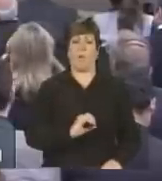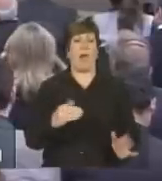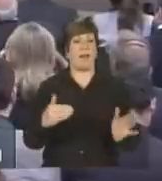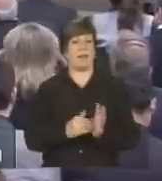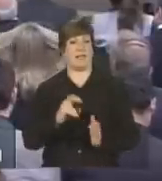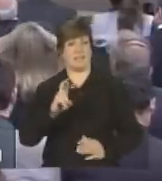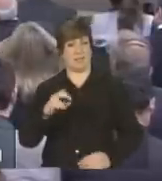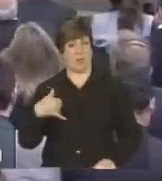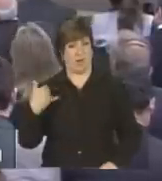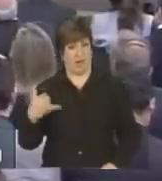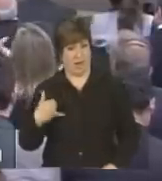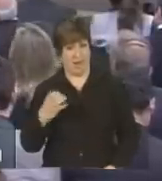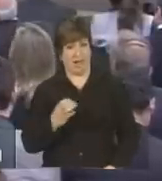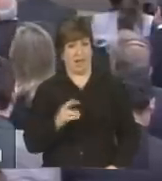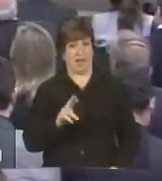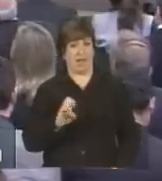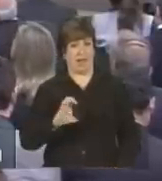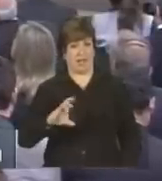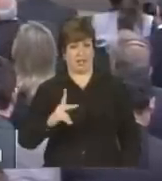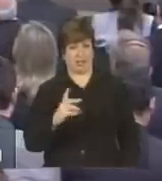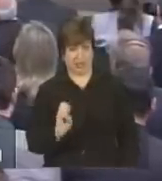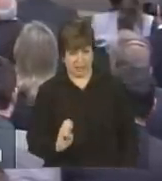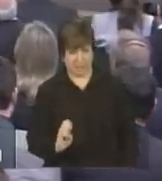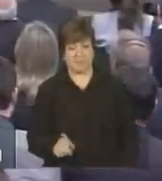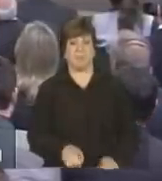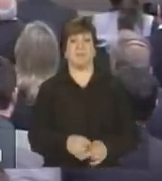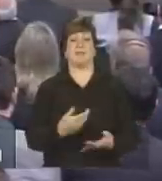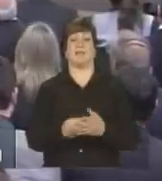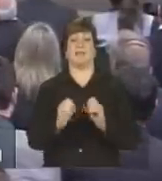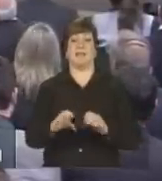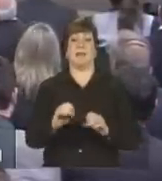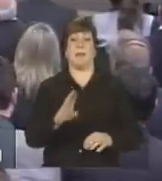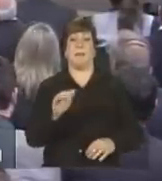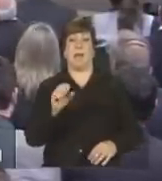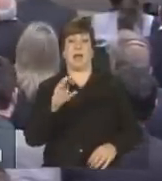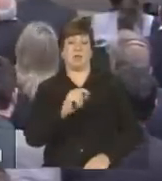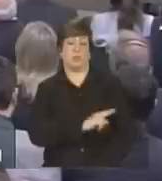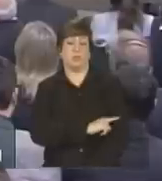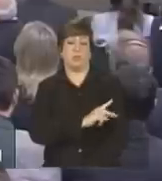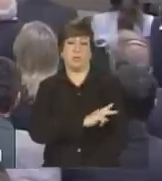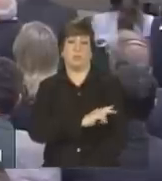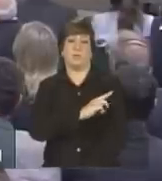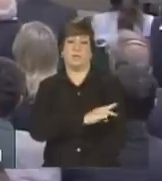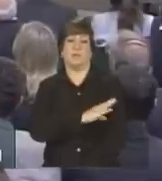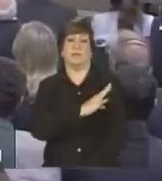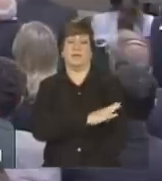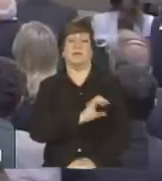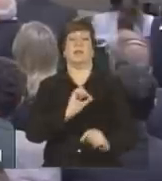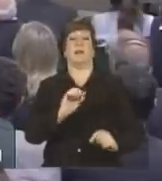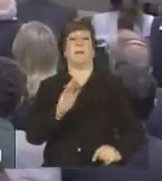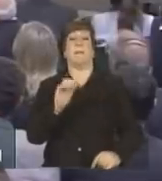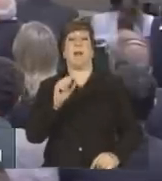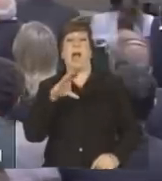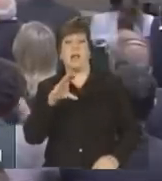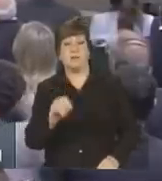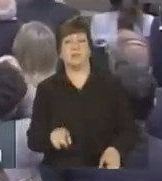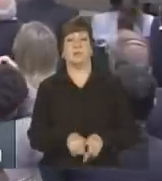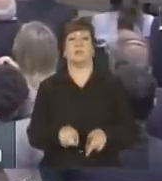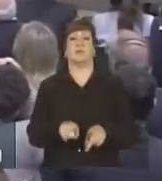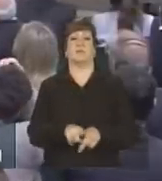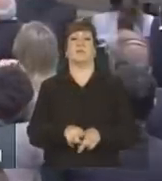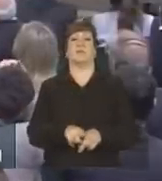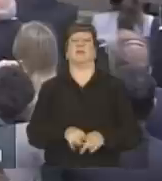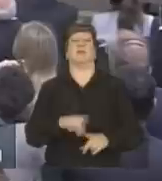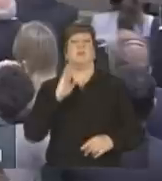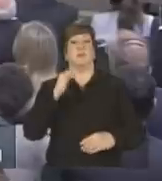anos, para o ensino básico, para o ensino médio, para o ensino técnico, para o ensino universitário, para a